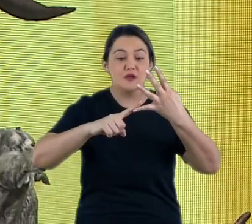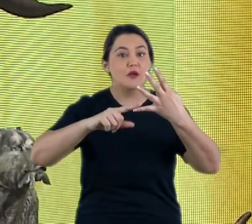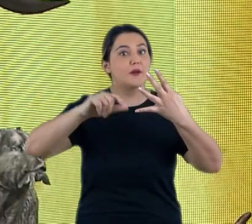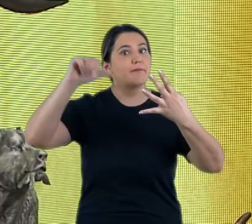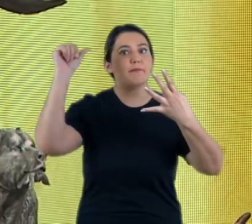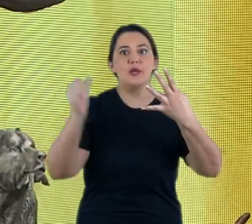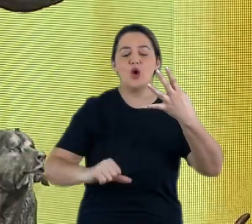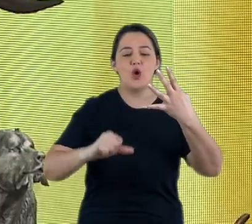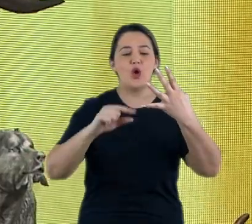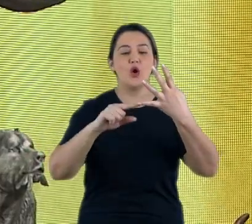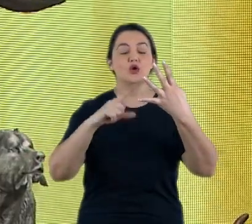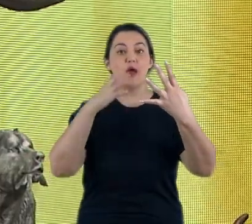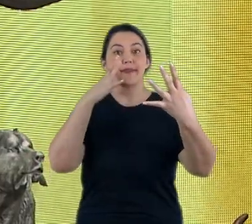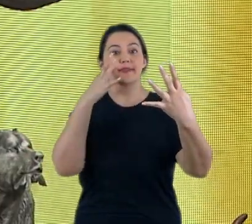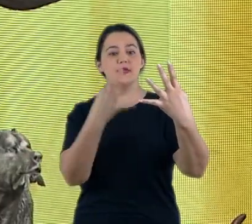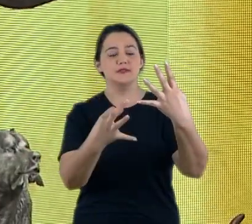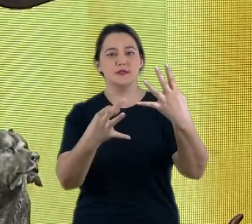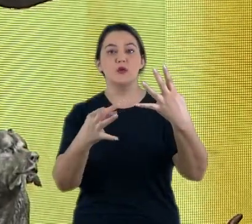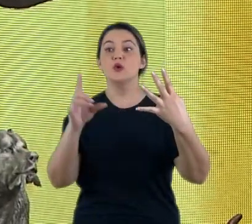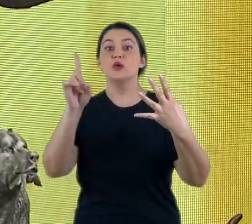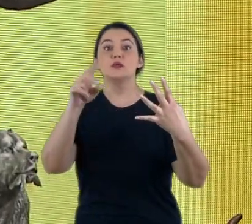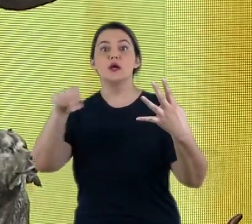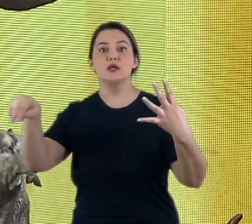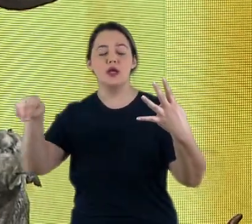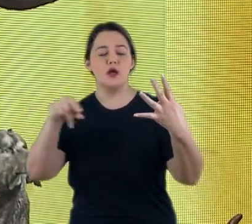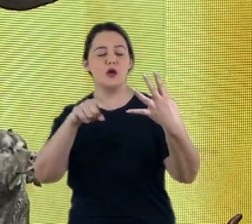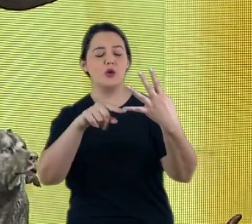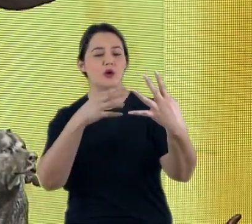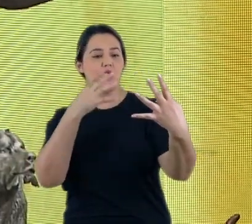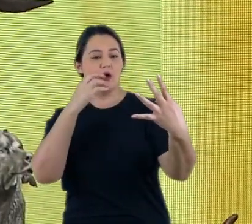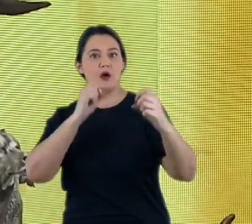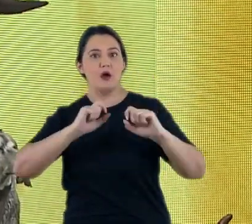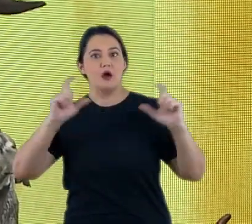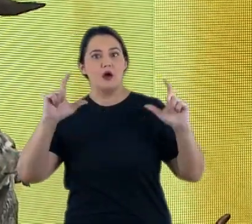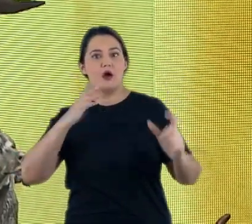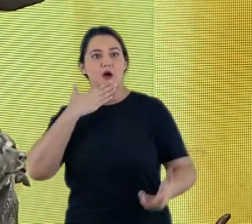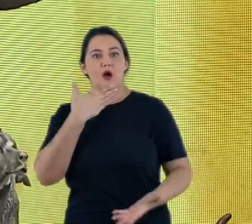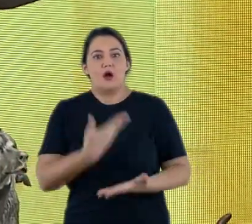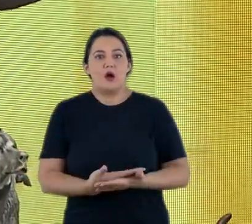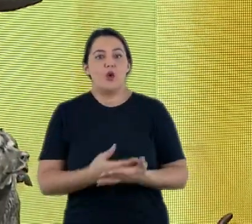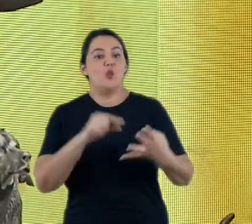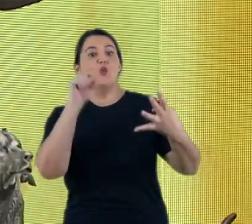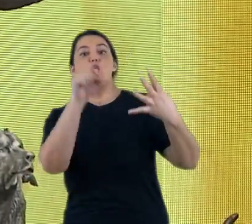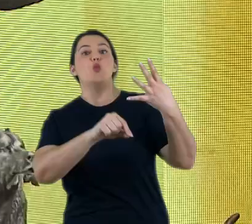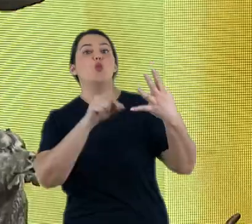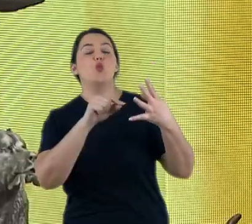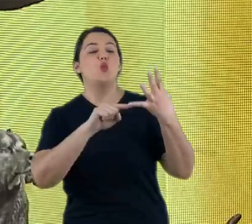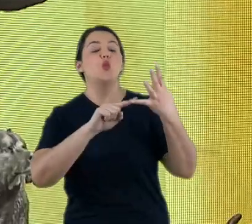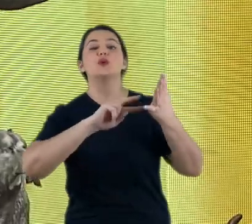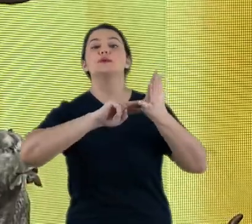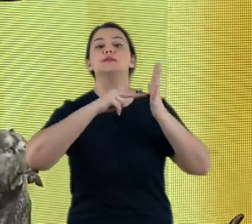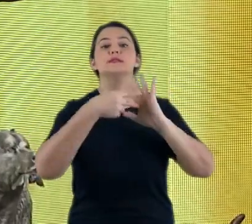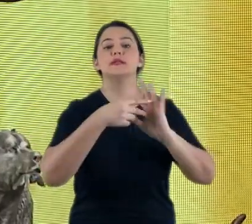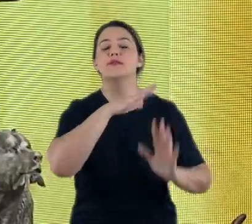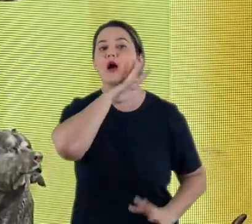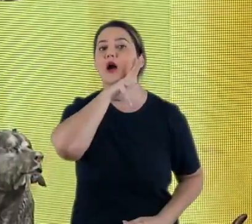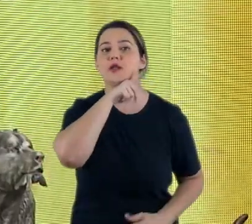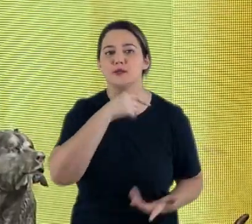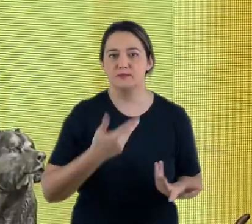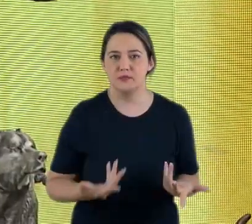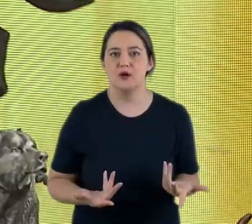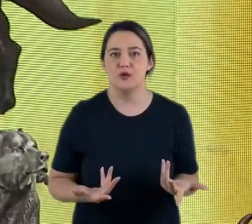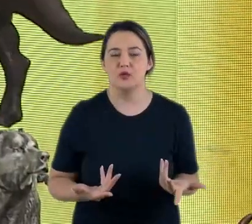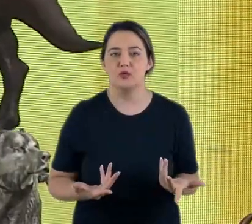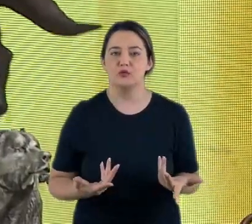animal vai ter a sua atenção destacada perante a visão de Daniel. Daniel vai querer saber mais detalhes sobre